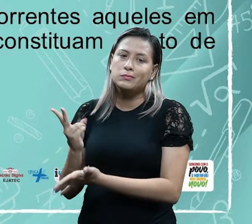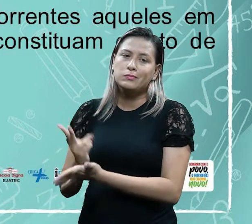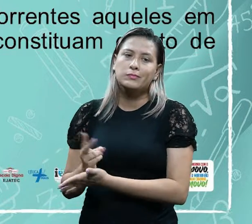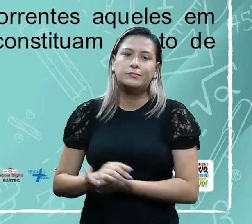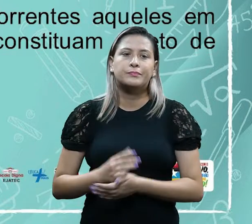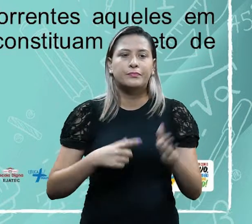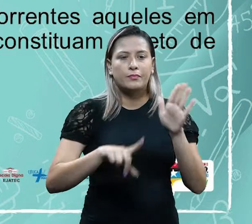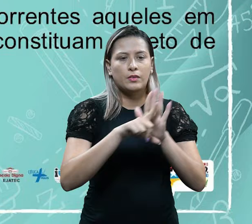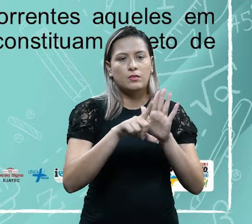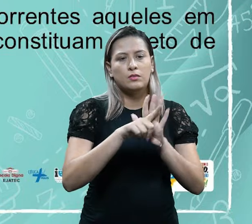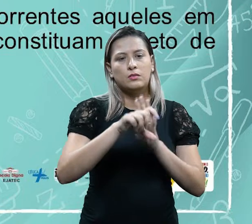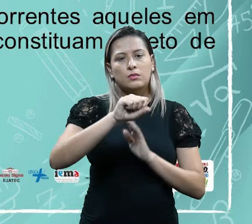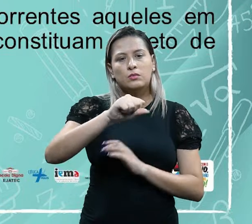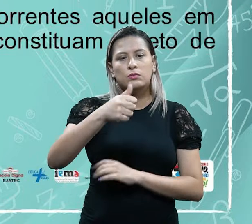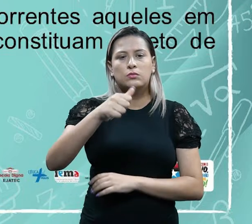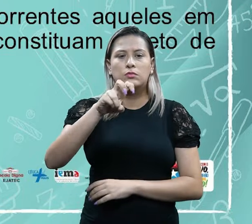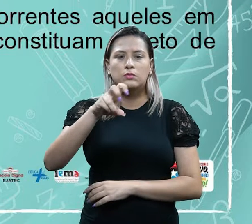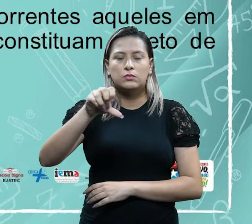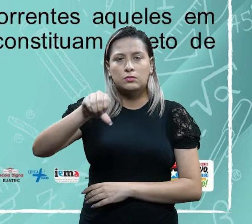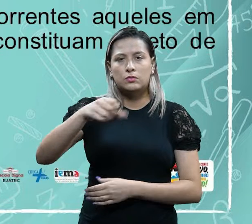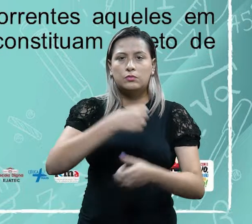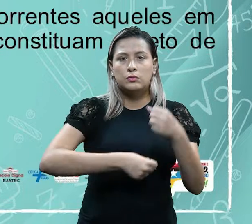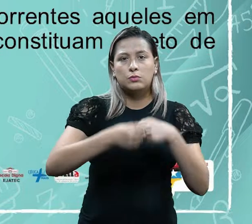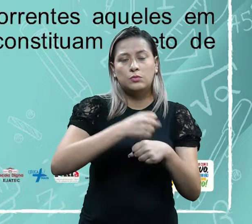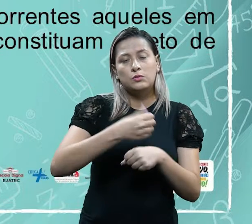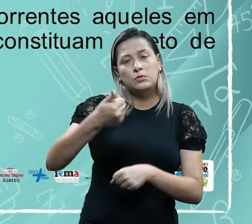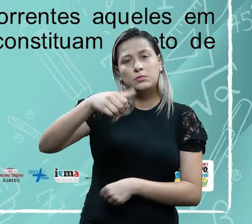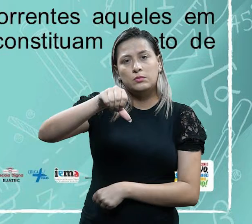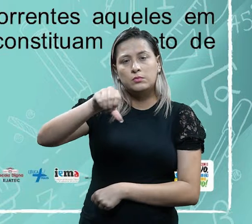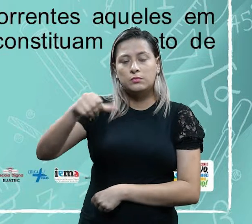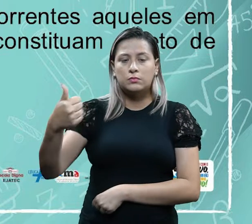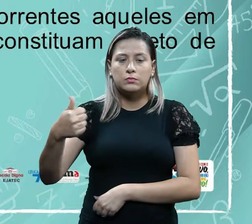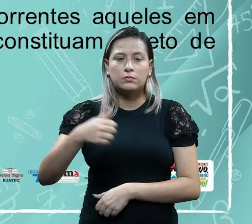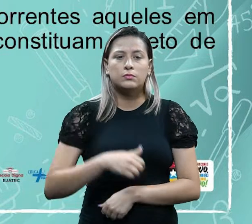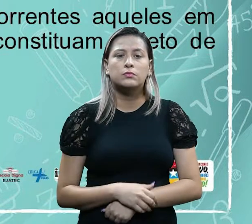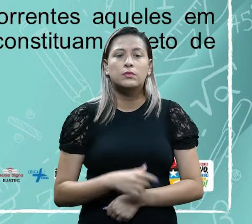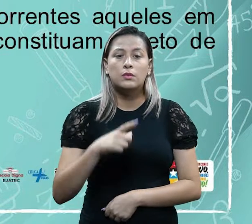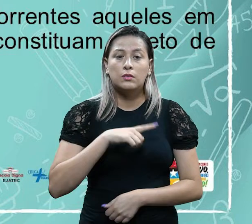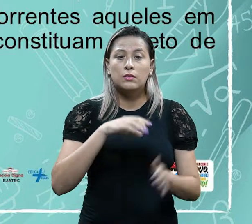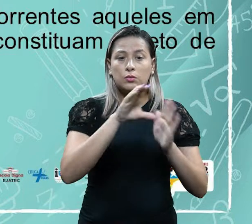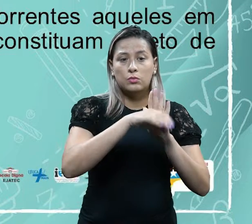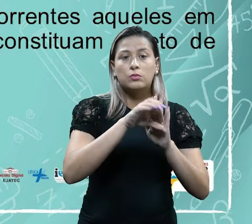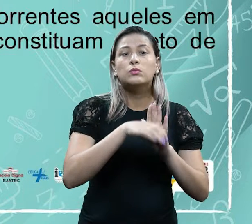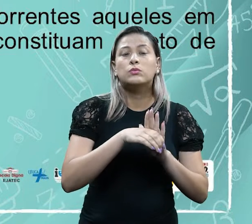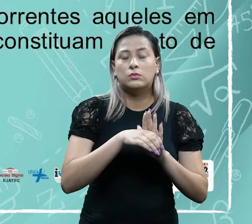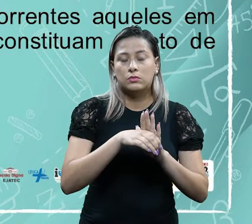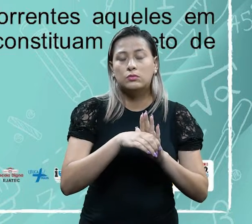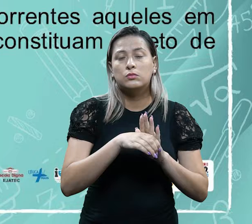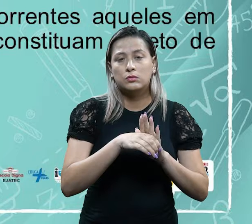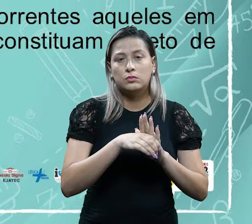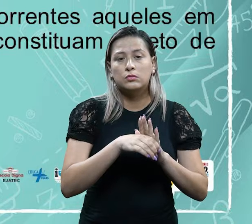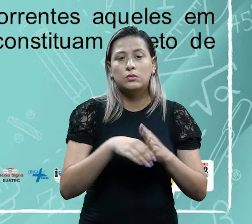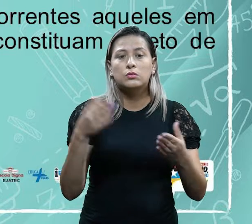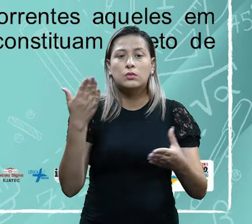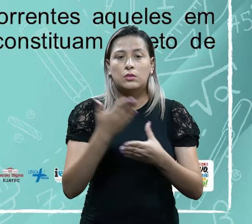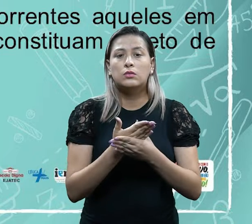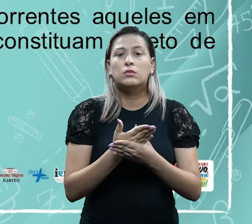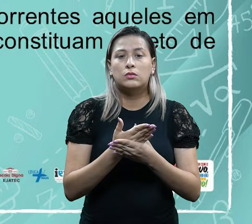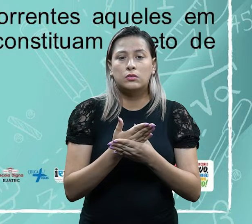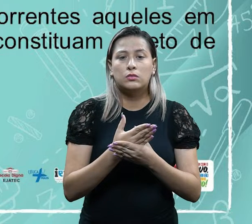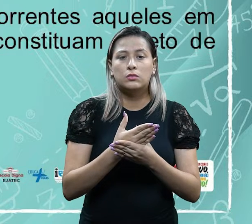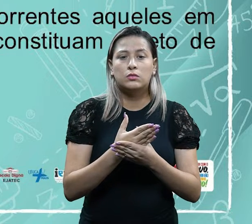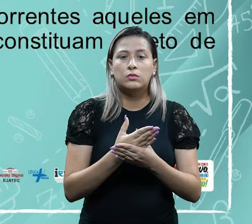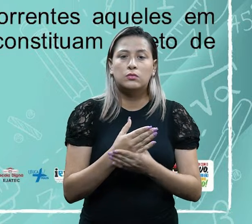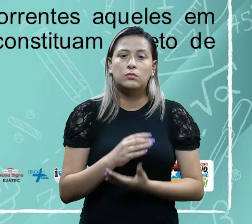Lei 8.159 de 91, ela traz a definição de arquivo corrente, né, de arquivo de